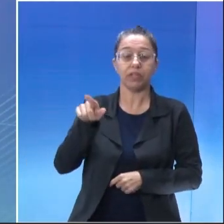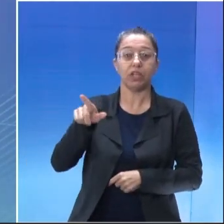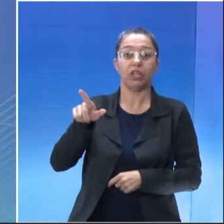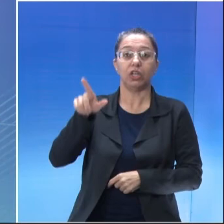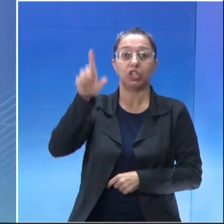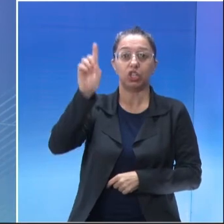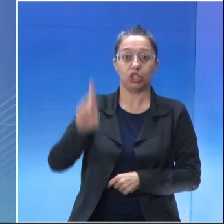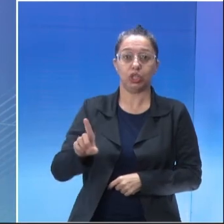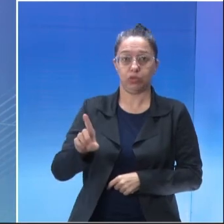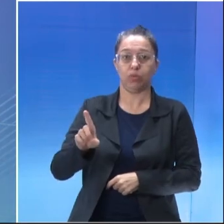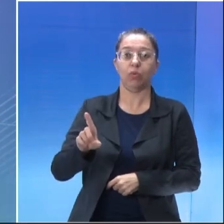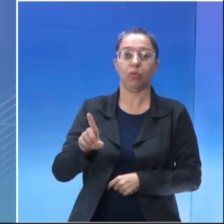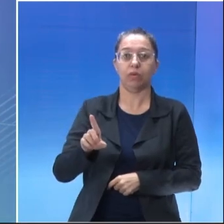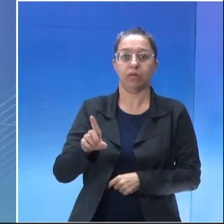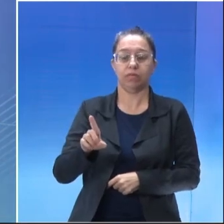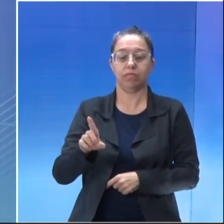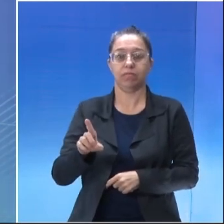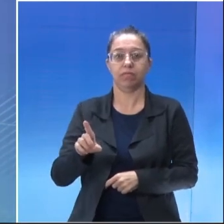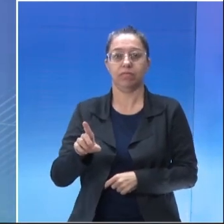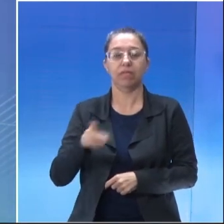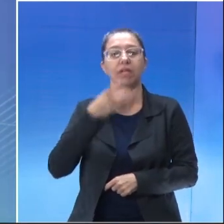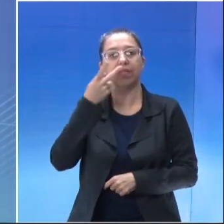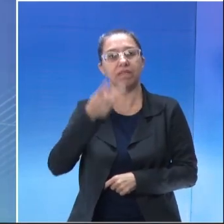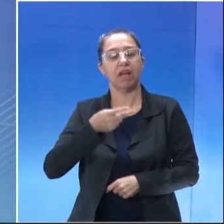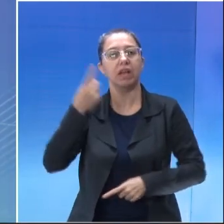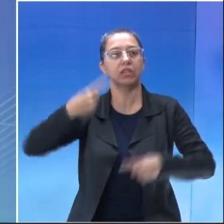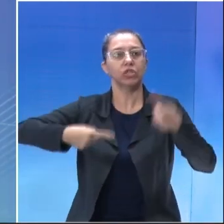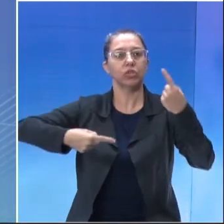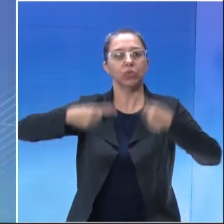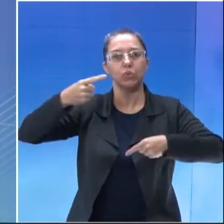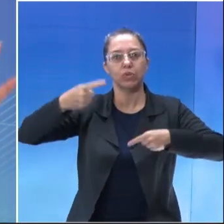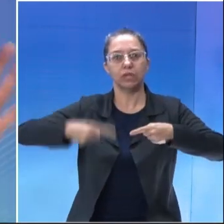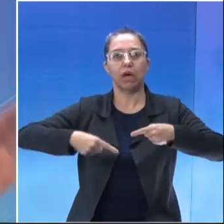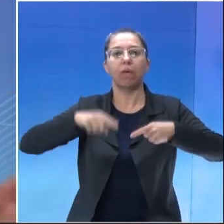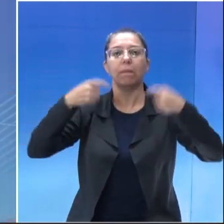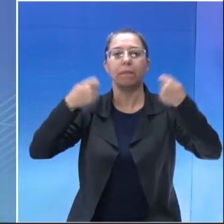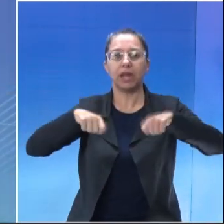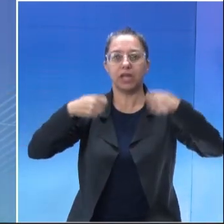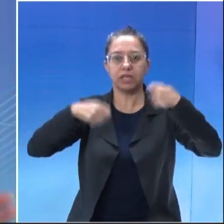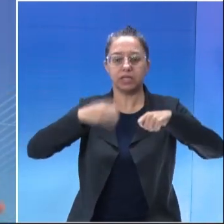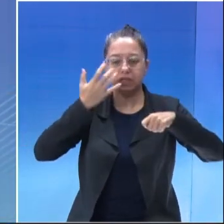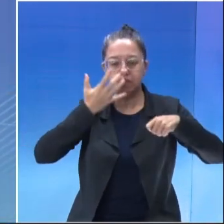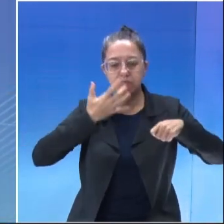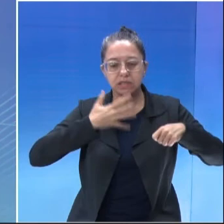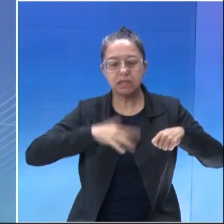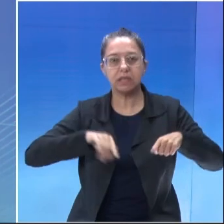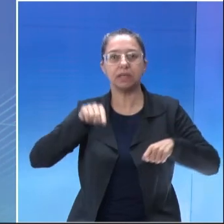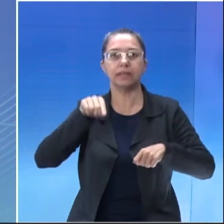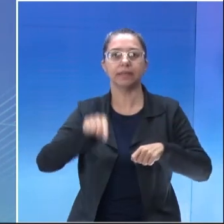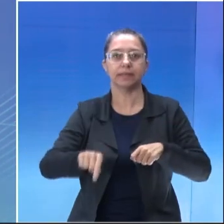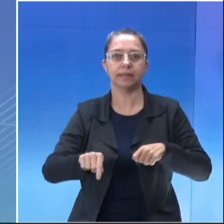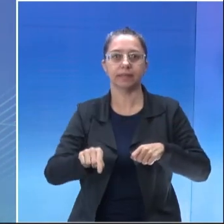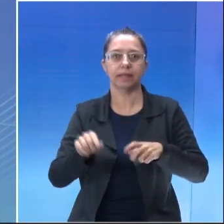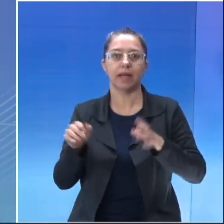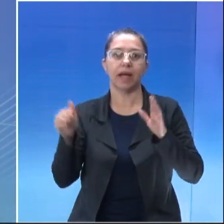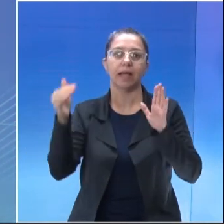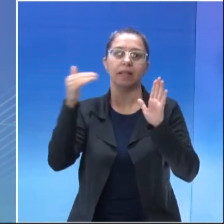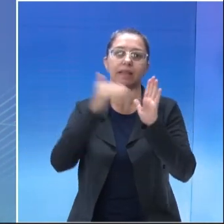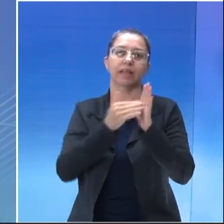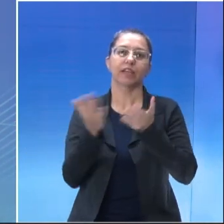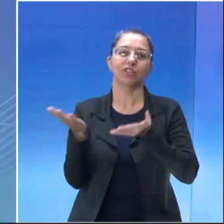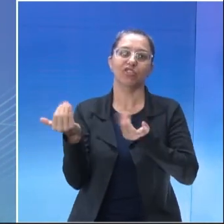tema, essa discussão dos direitos humanos tem que ser discutido desde os pequenininhos até os jovens e